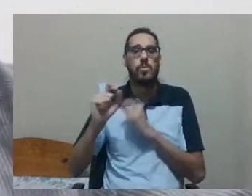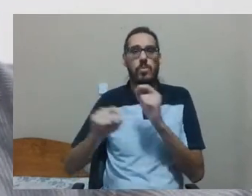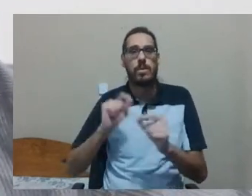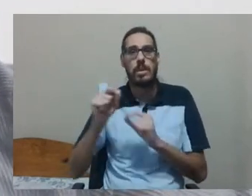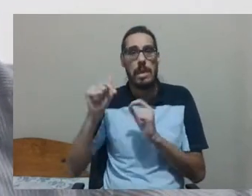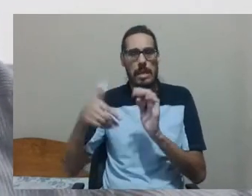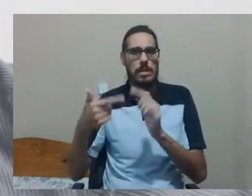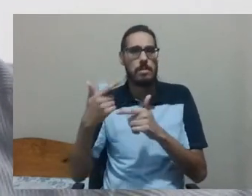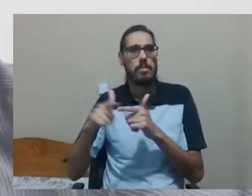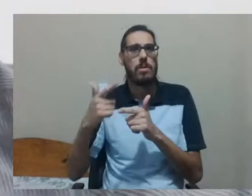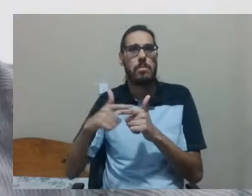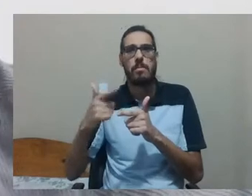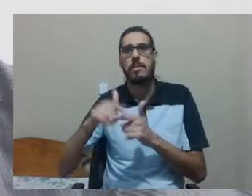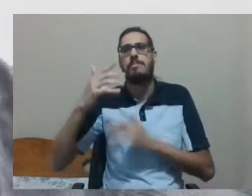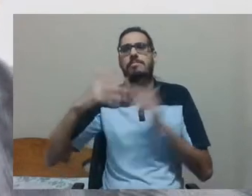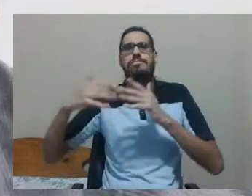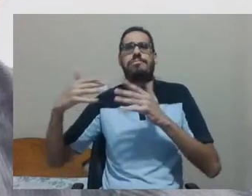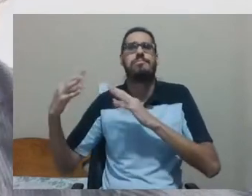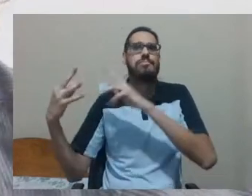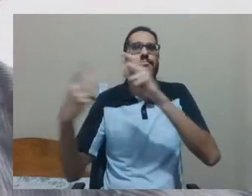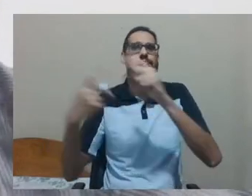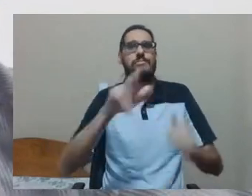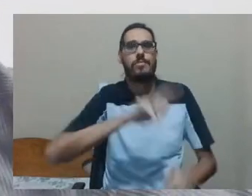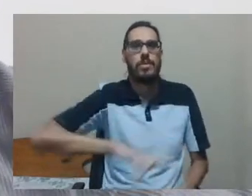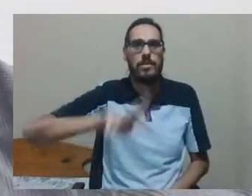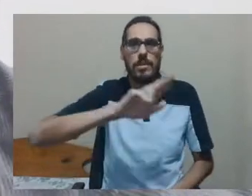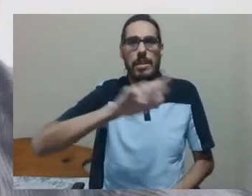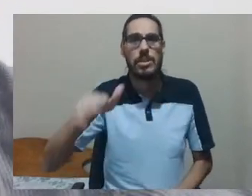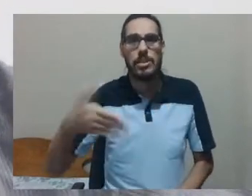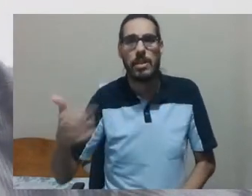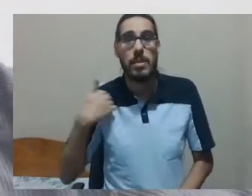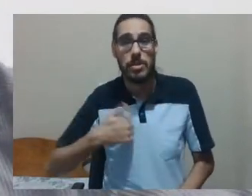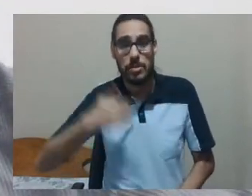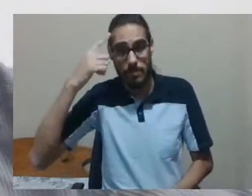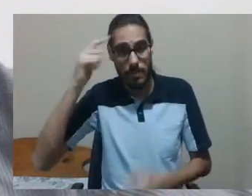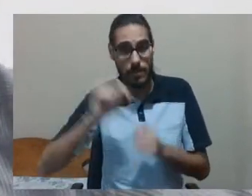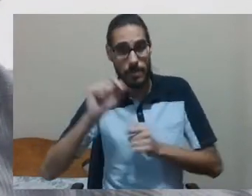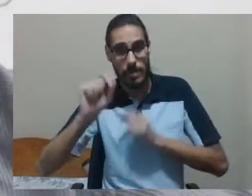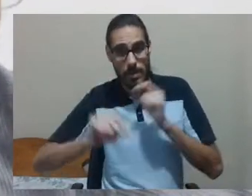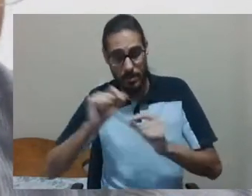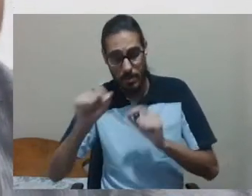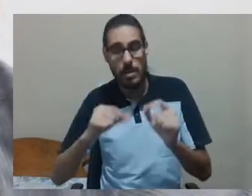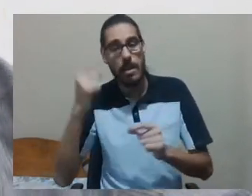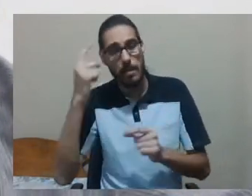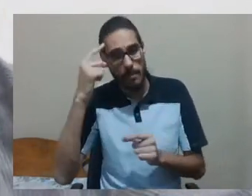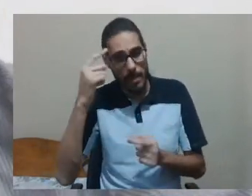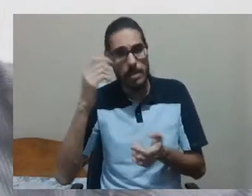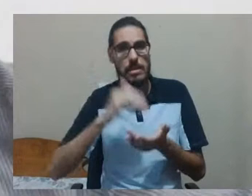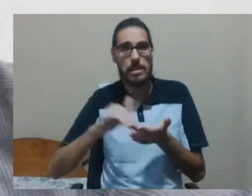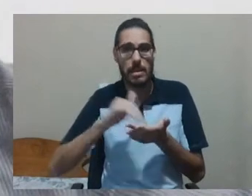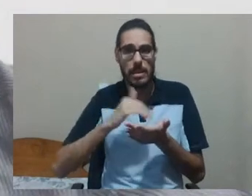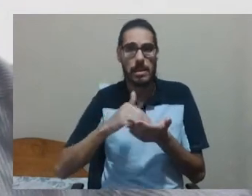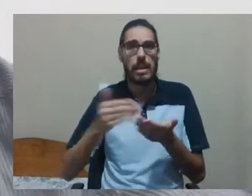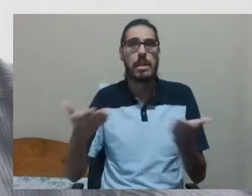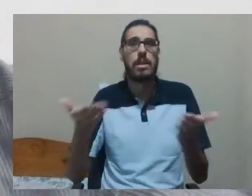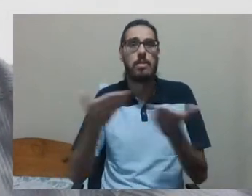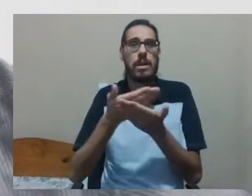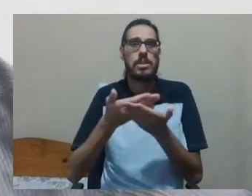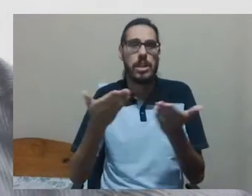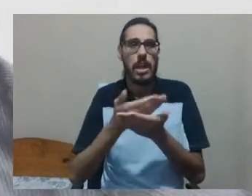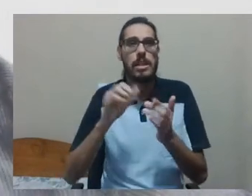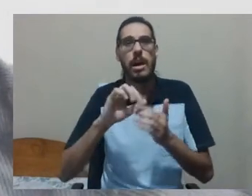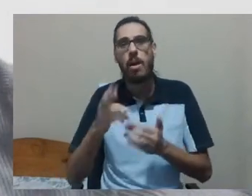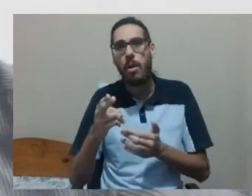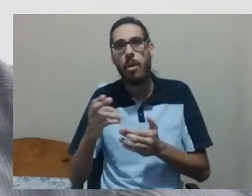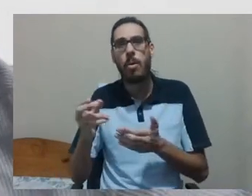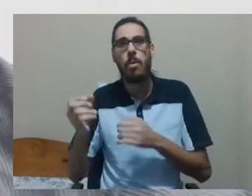atinge toda a universidade. Então, inicialmente, o que a gente pensa em fazer? A gente pensa, assim, nas secretarias compartilhadas ou numa central de técnicos,